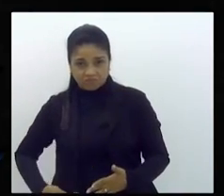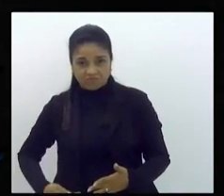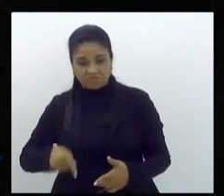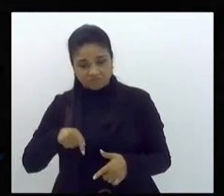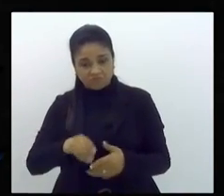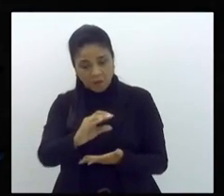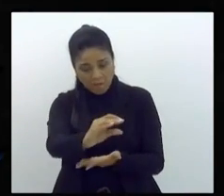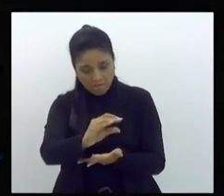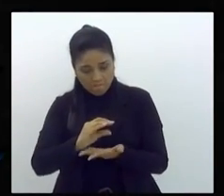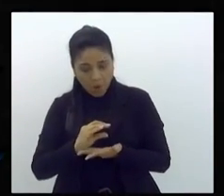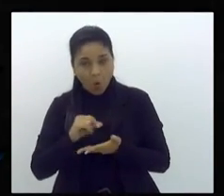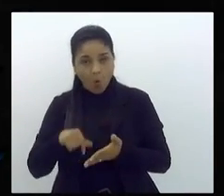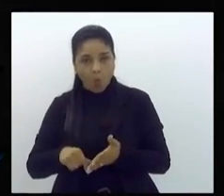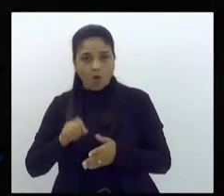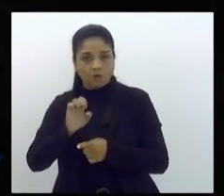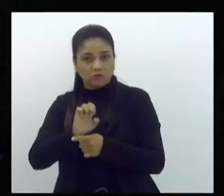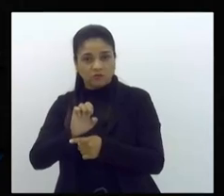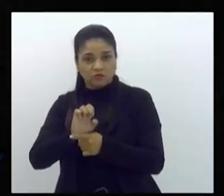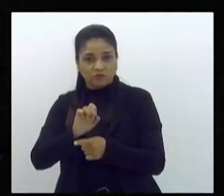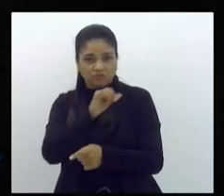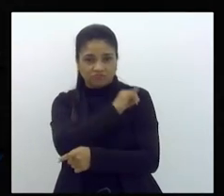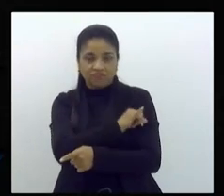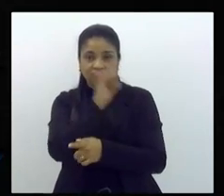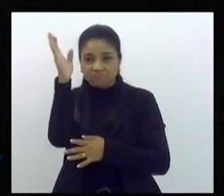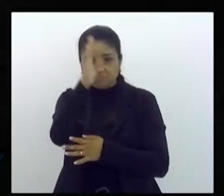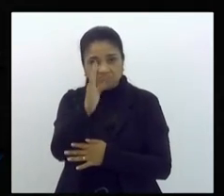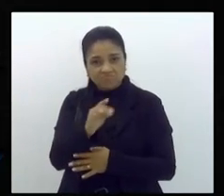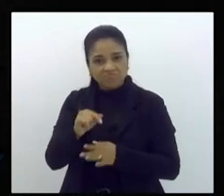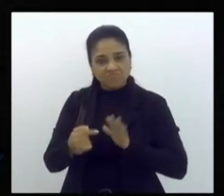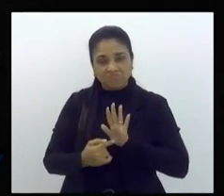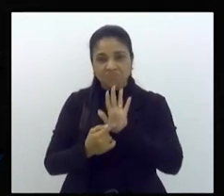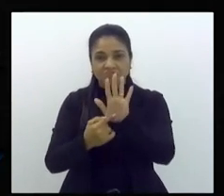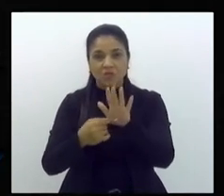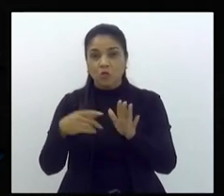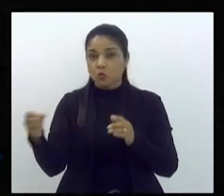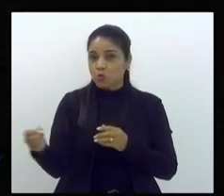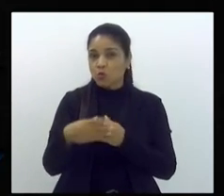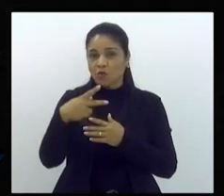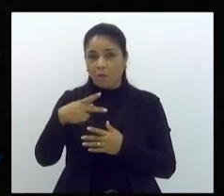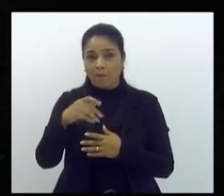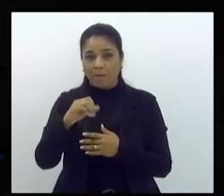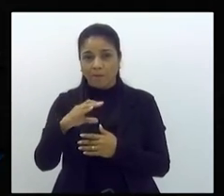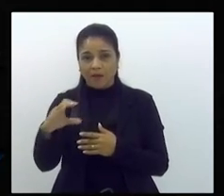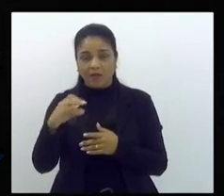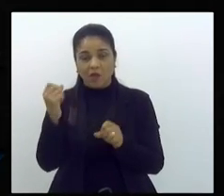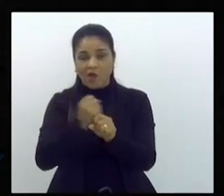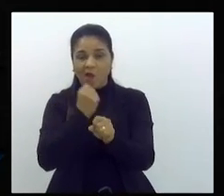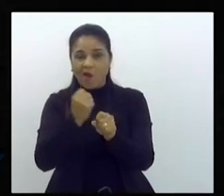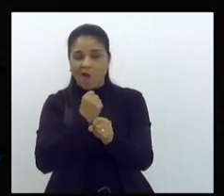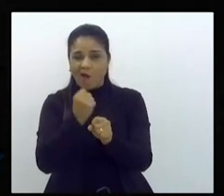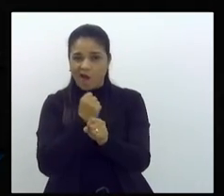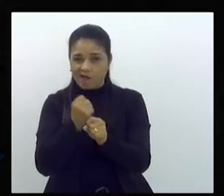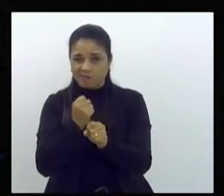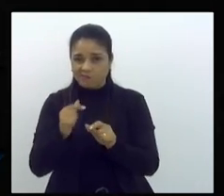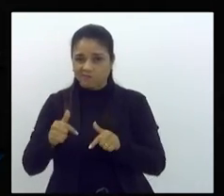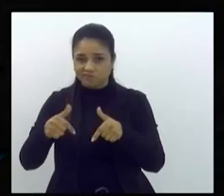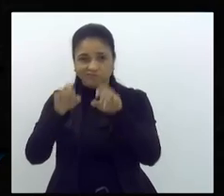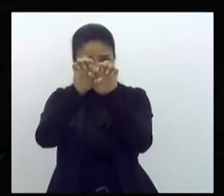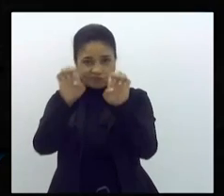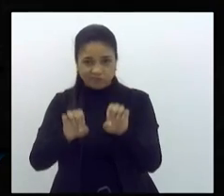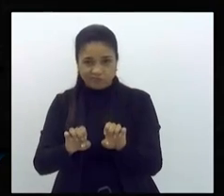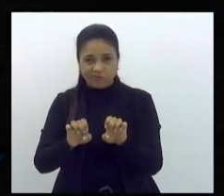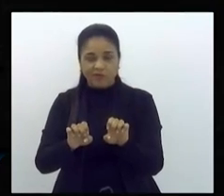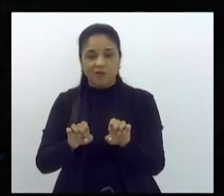do nosso estado no cenário Nacional O Novo Pack prevê obras e serviços de infraestrutura